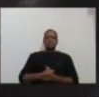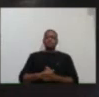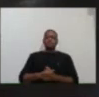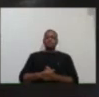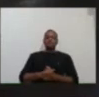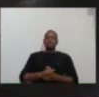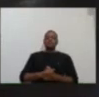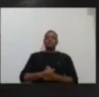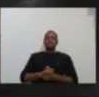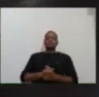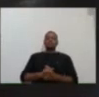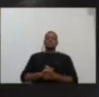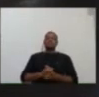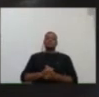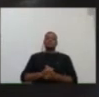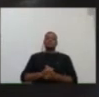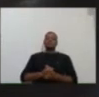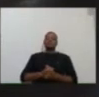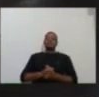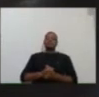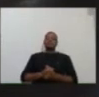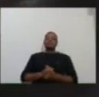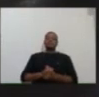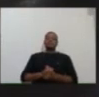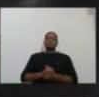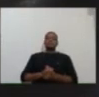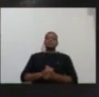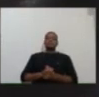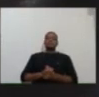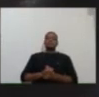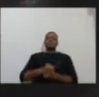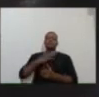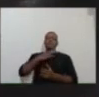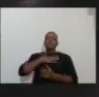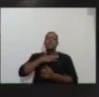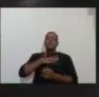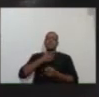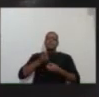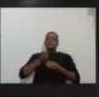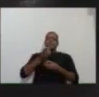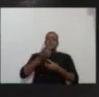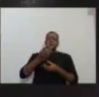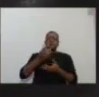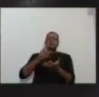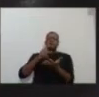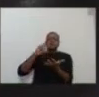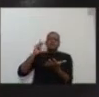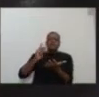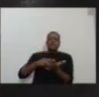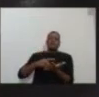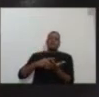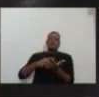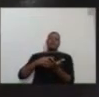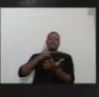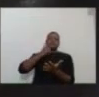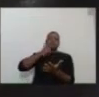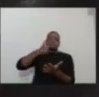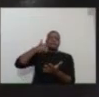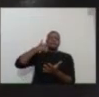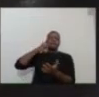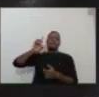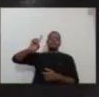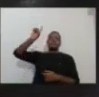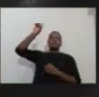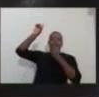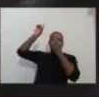verdadeira, simpática e decisiva. Deus é bom e gosta da gente. Um abraço a todos vocês. Um cheiro